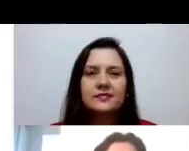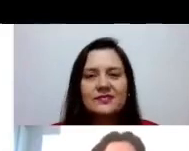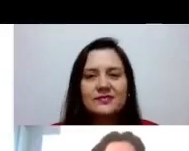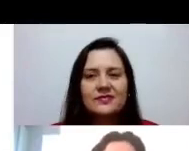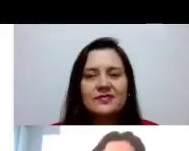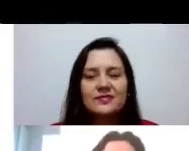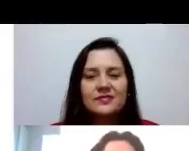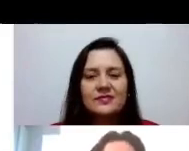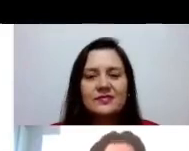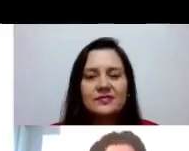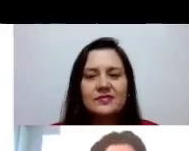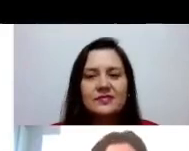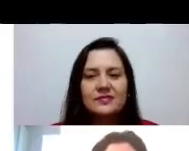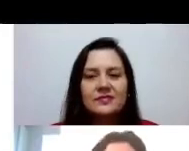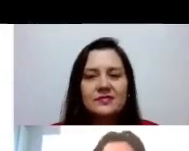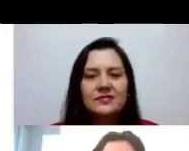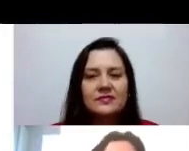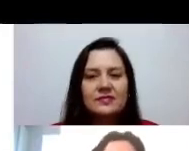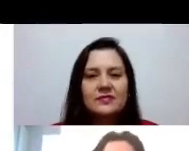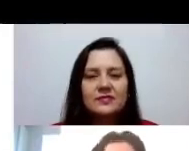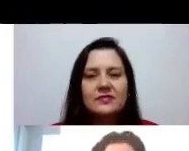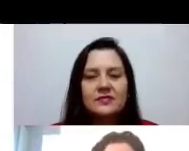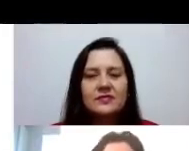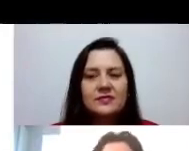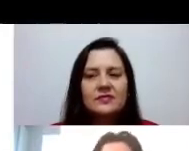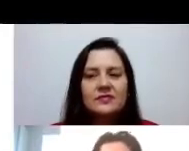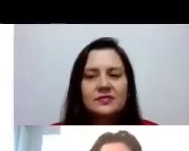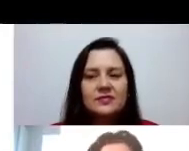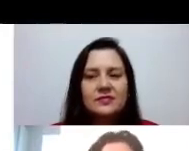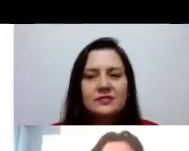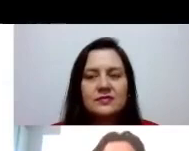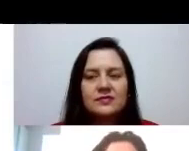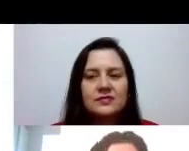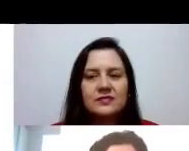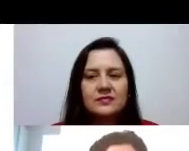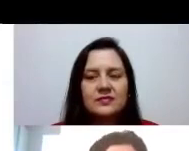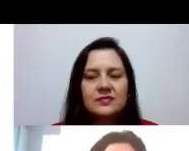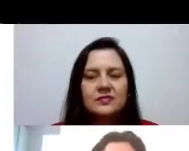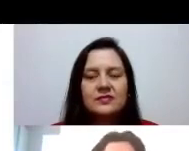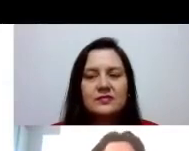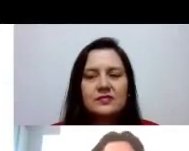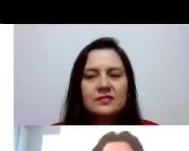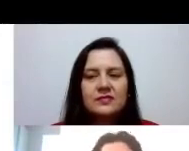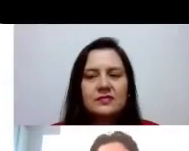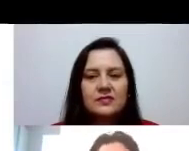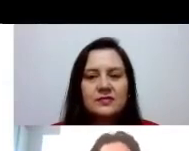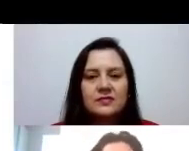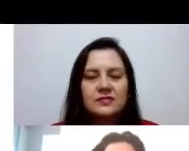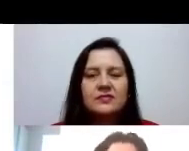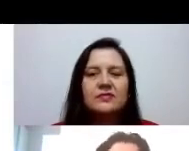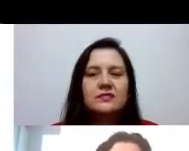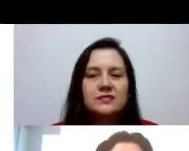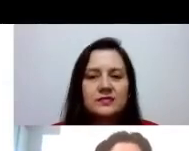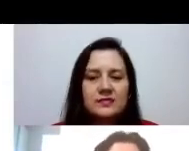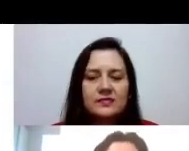público, dar início a uma atividade e, do nada, ela ser suspensa, parada e ficar pela metade. Isso representa falta